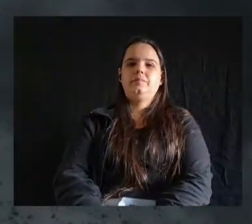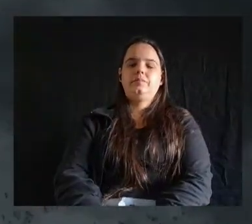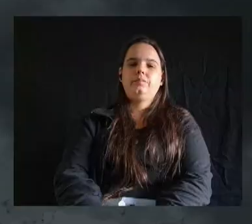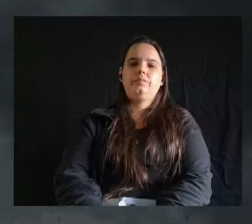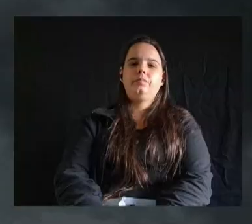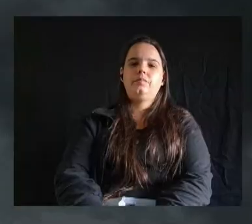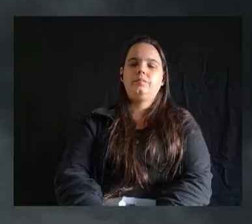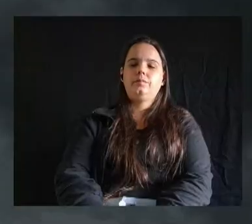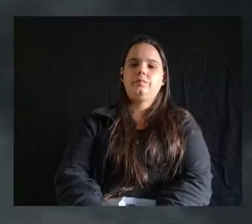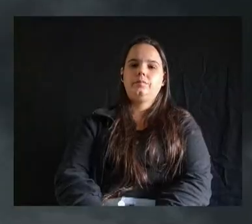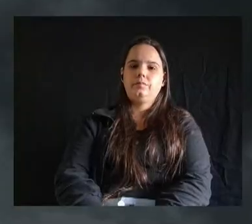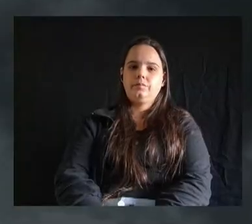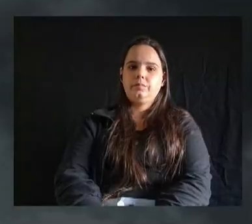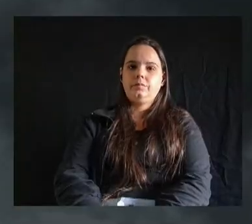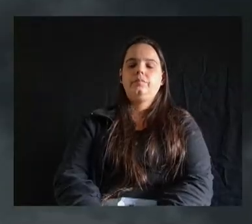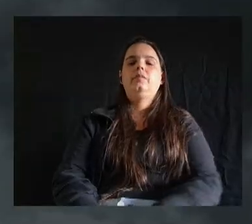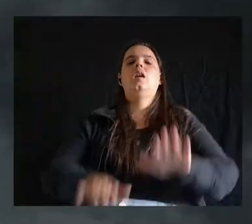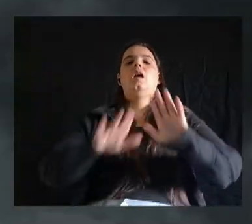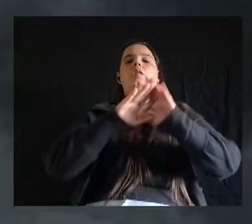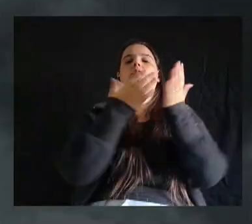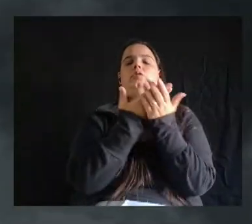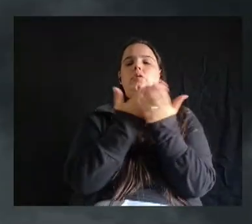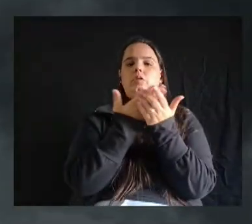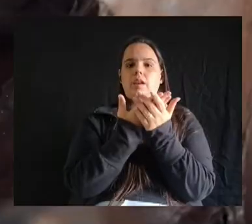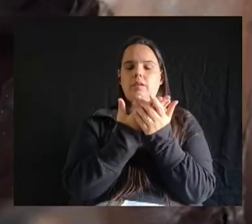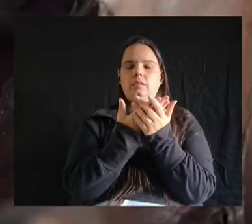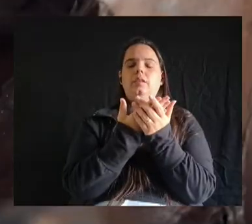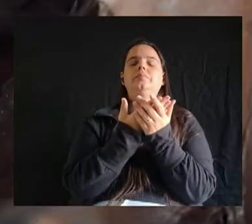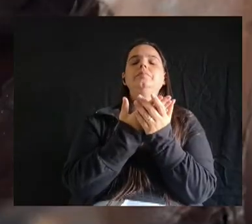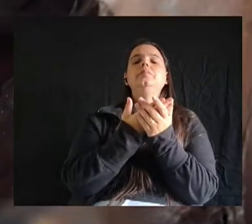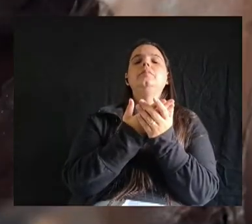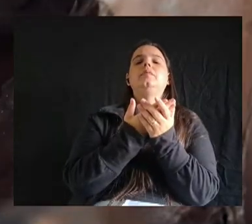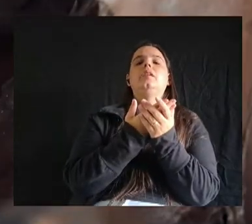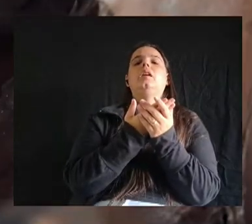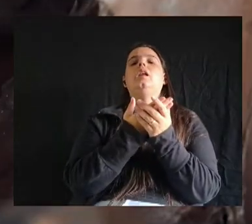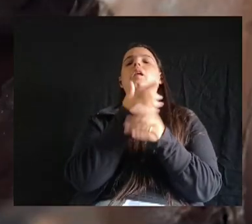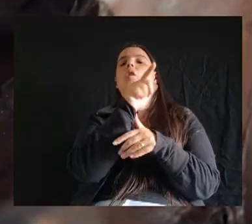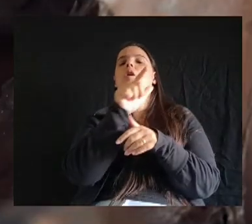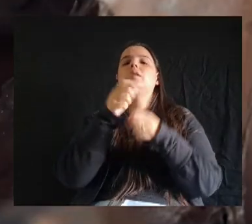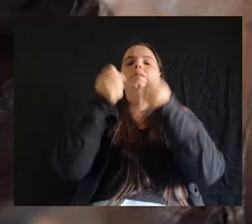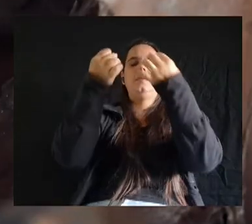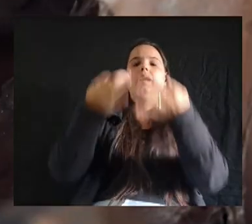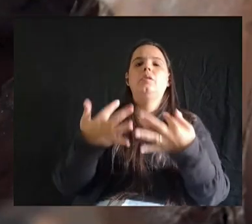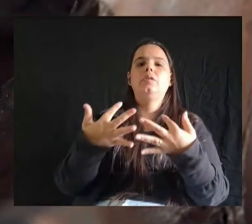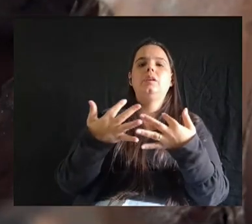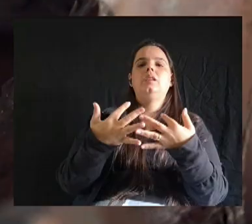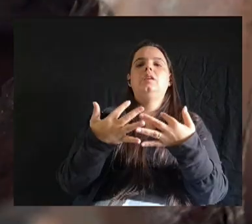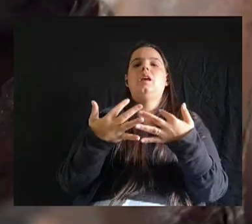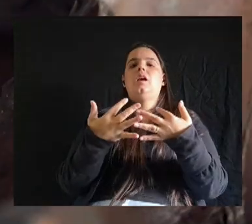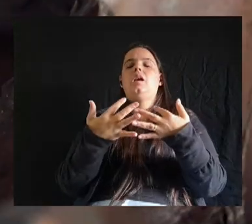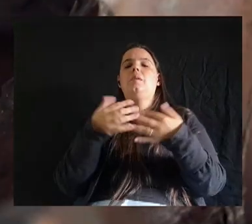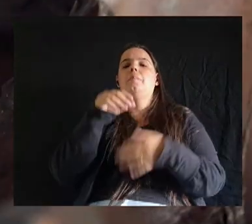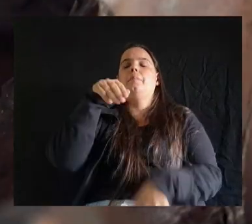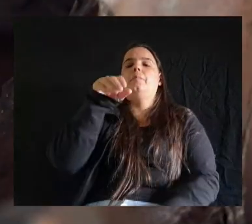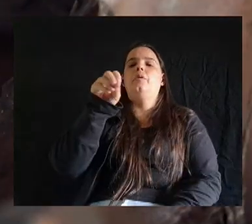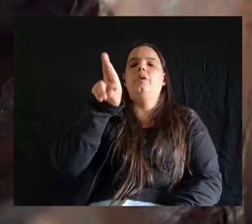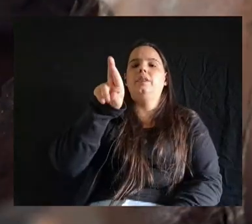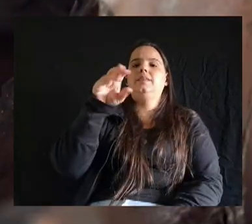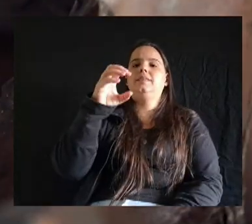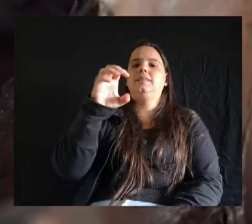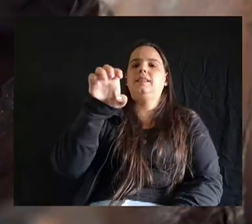Um estudo da Universidade Charles Darwin, na Austrália, revelou que morcegos da espécie Macroderma